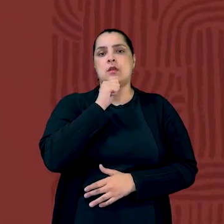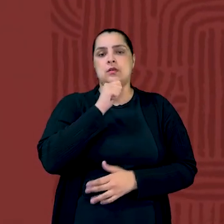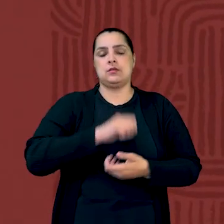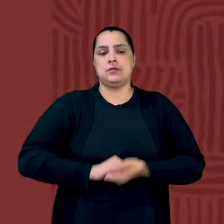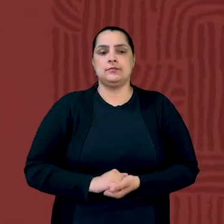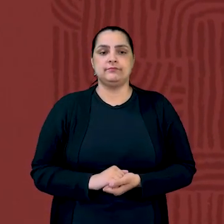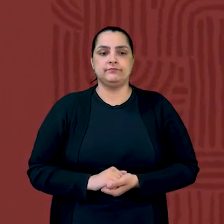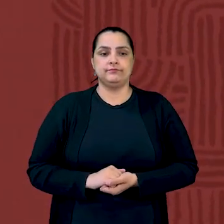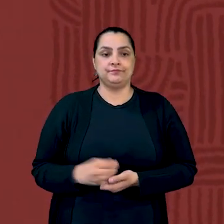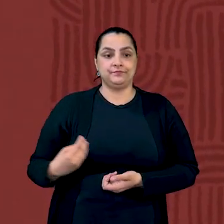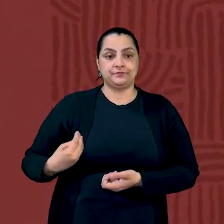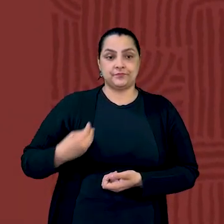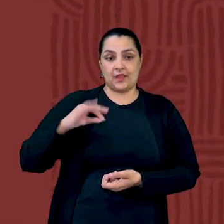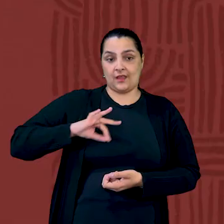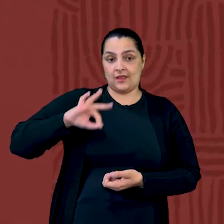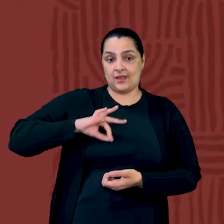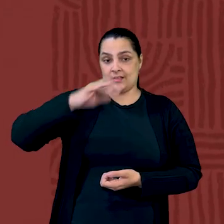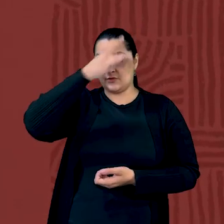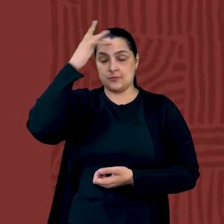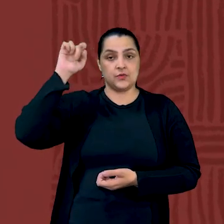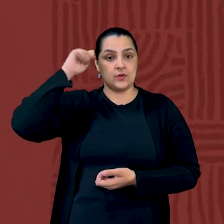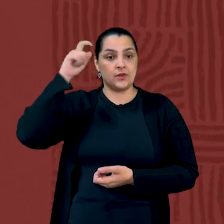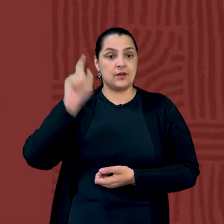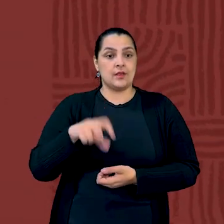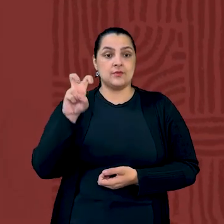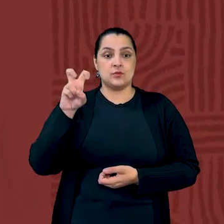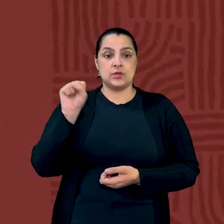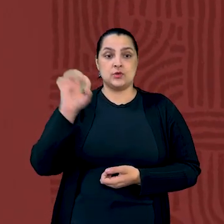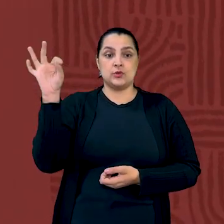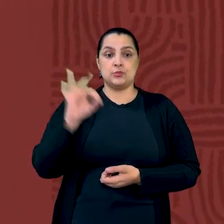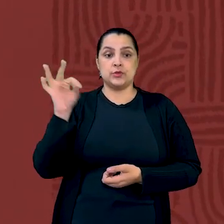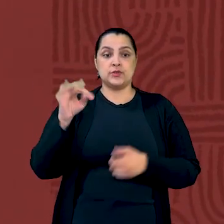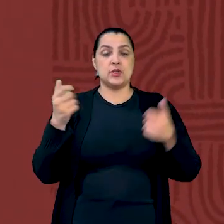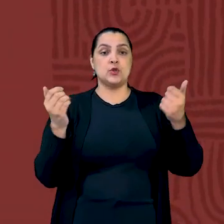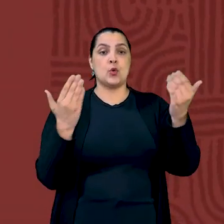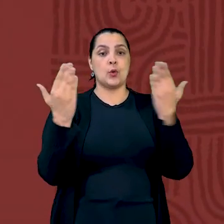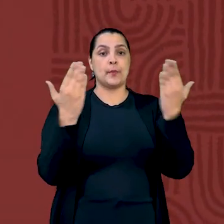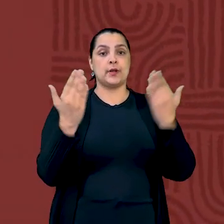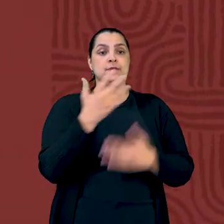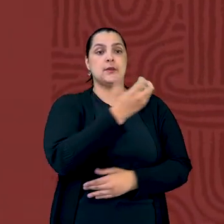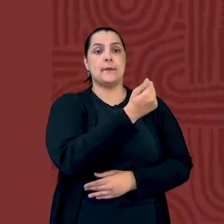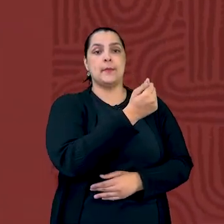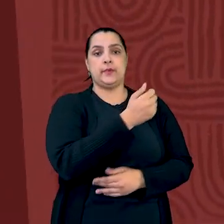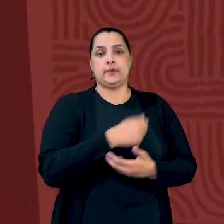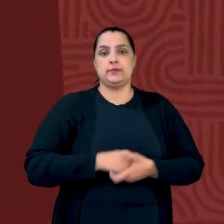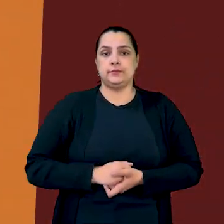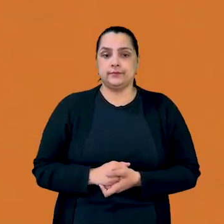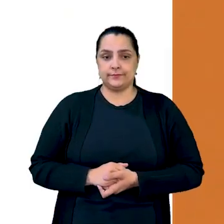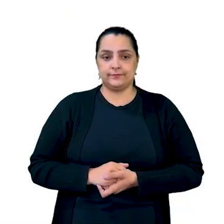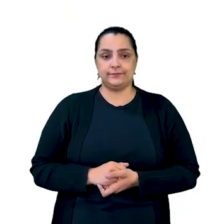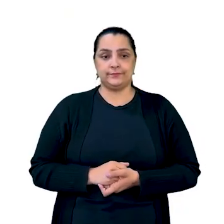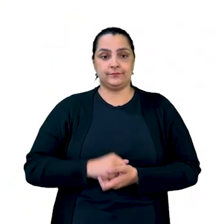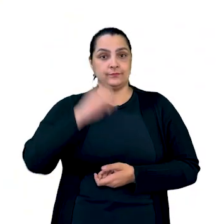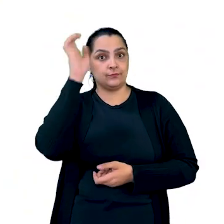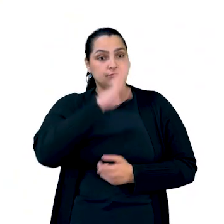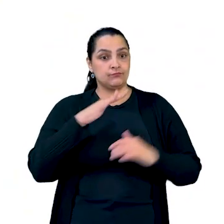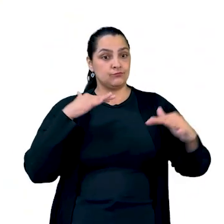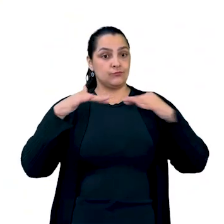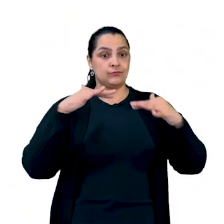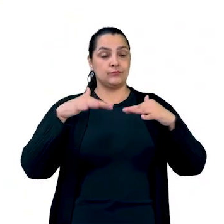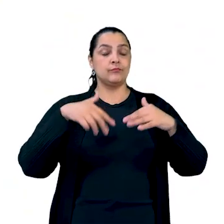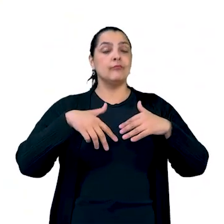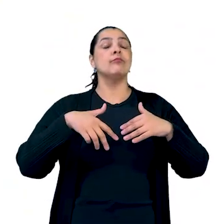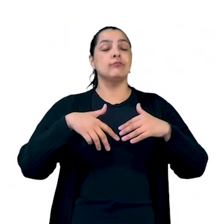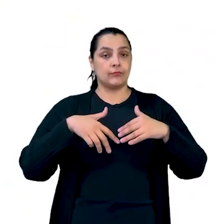menores. Renda de pessoas negras equivale a 58% da de brancas, mostra estudo. No Brasil, o